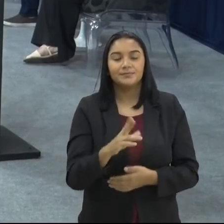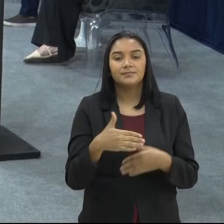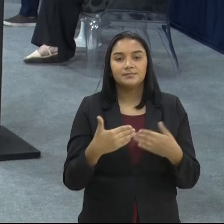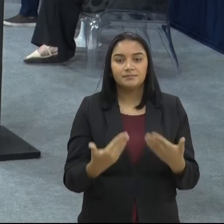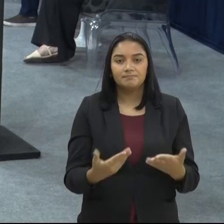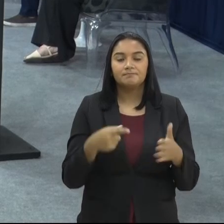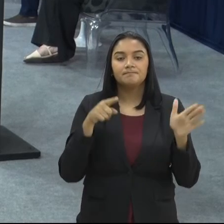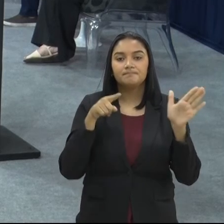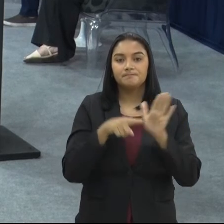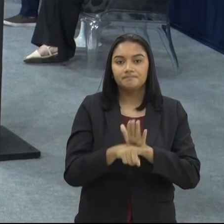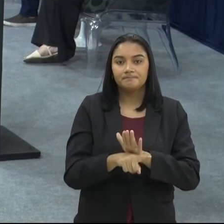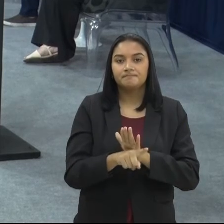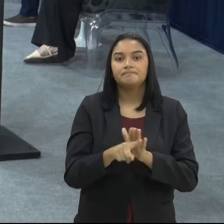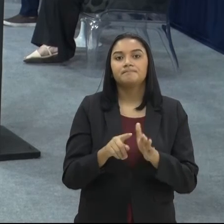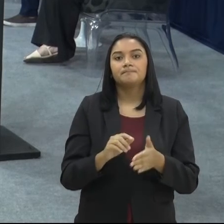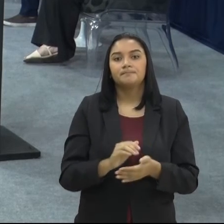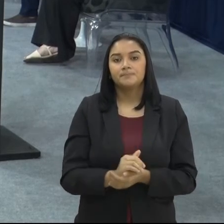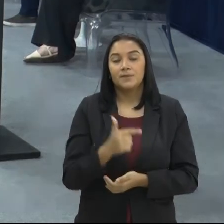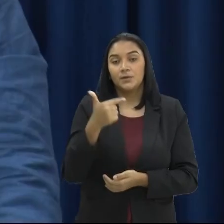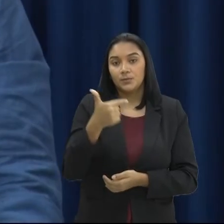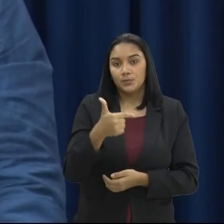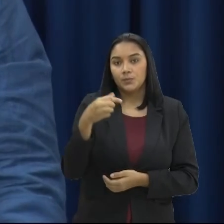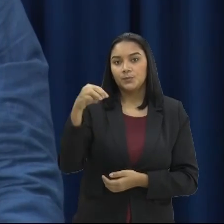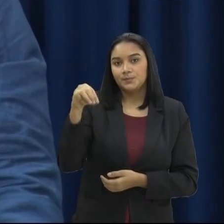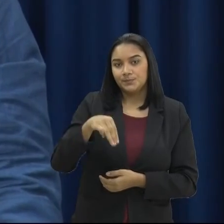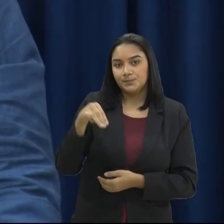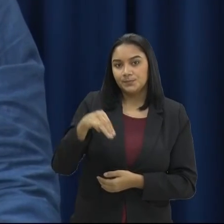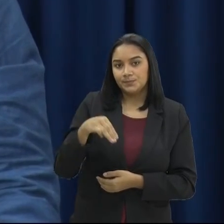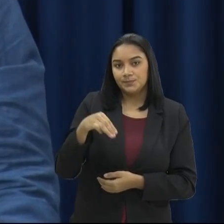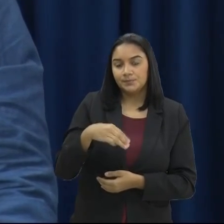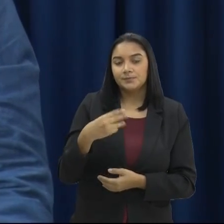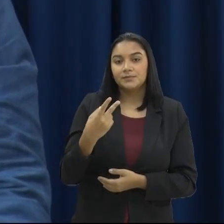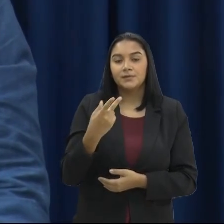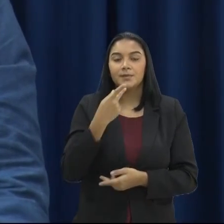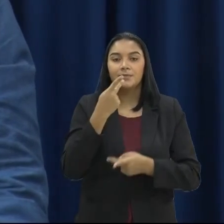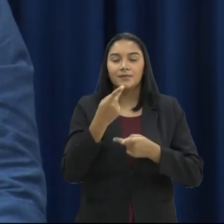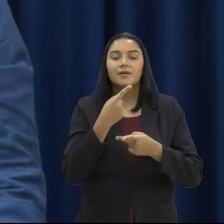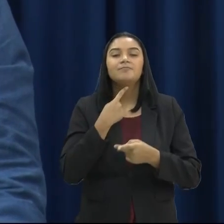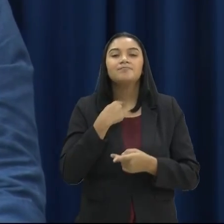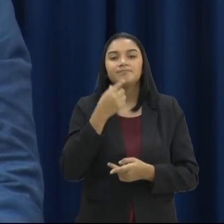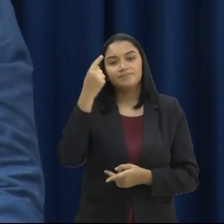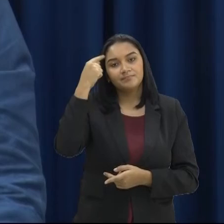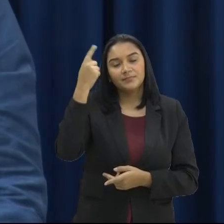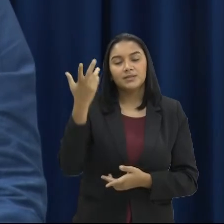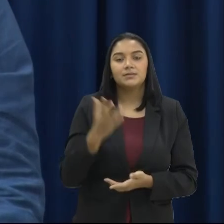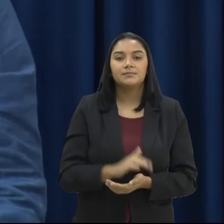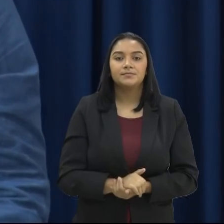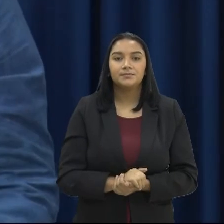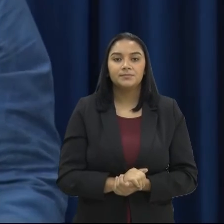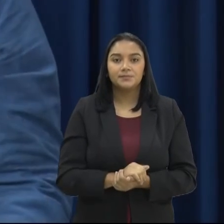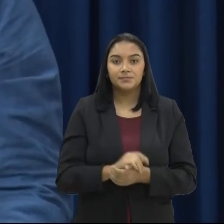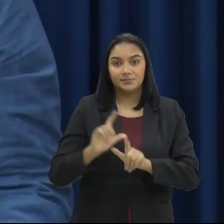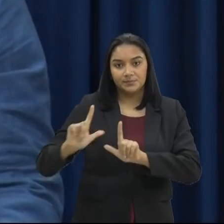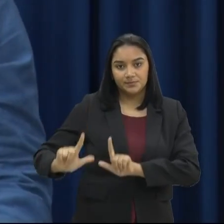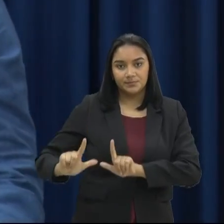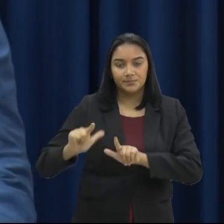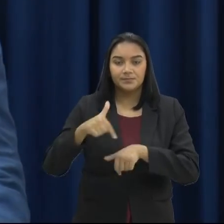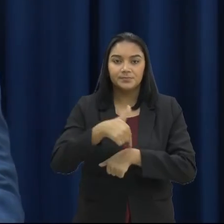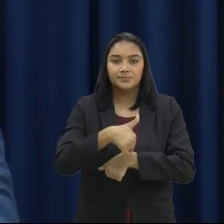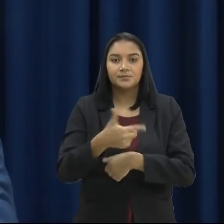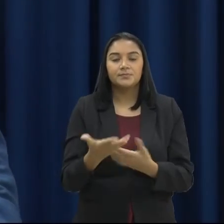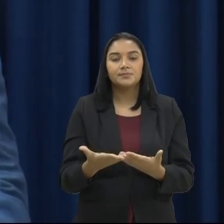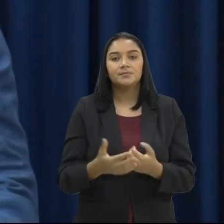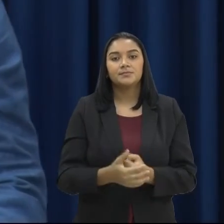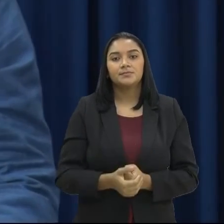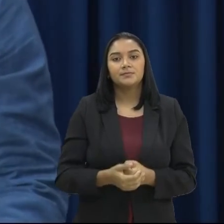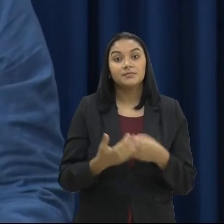acerca desta pergunta. O senhor terá 2 minutos para manifestar os seus pensamentos. Relógio no ar. É com o senhor, candidato.